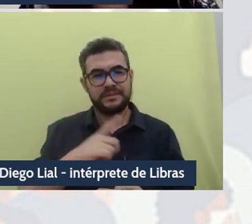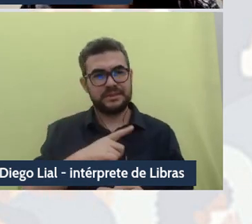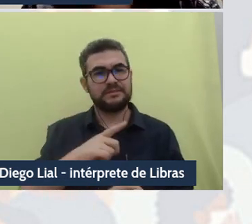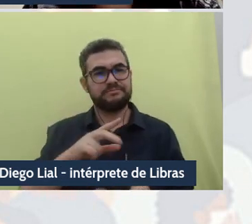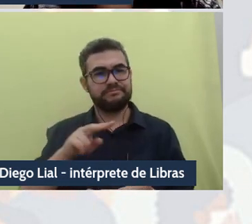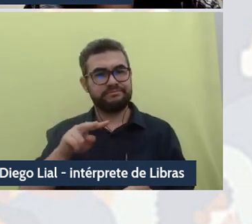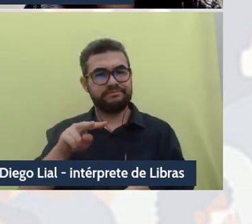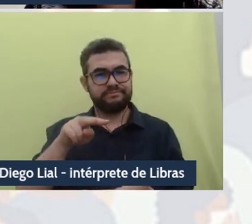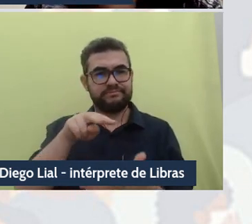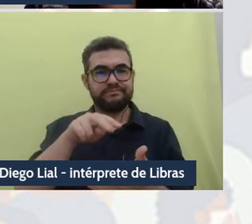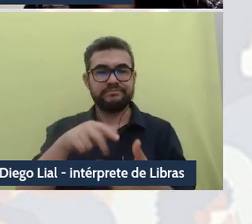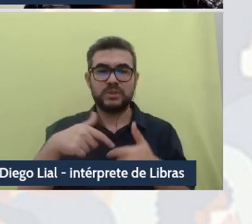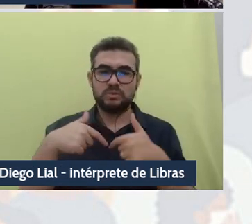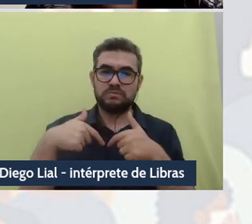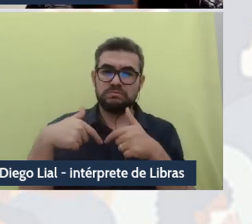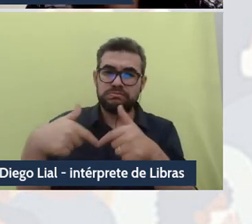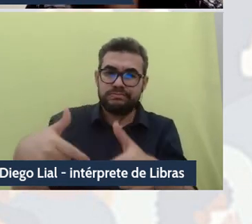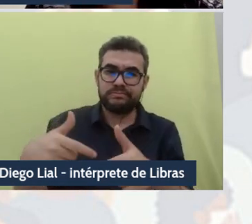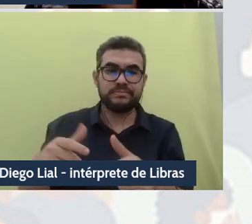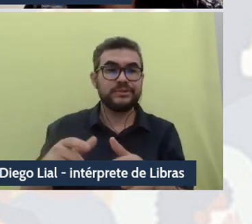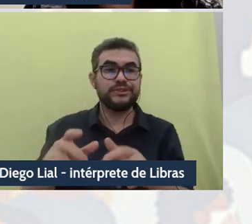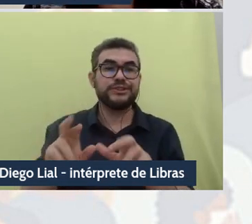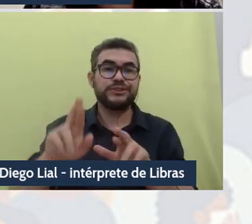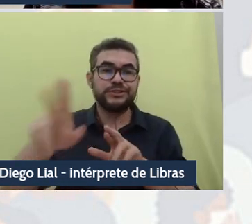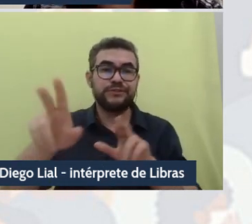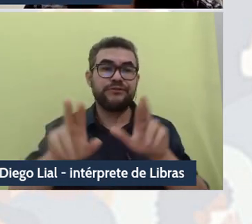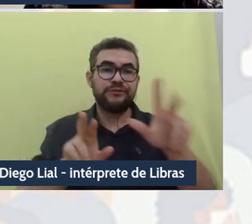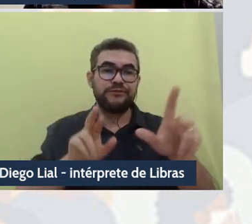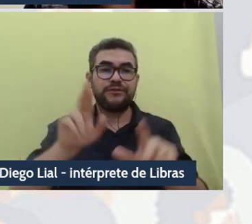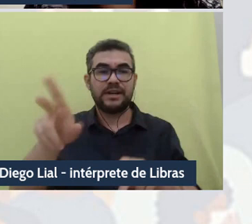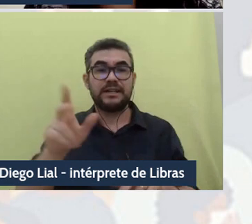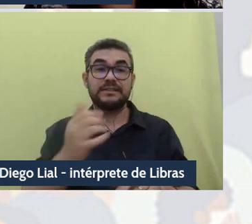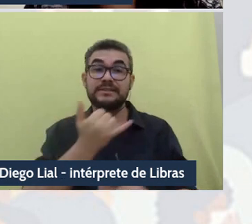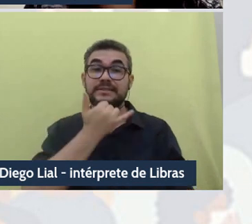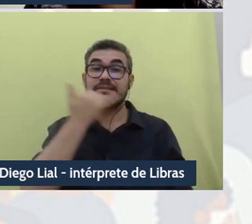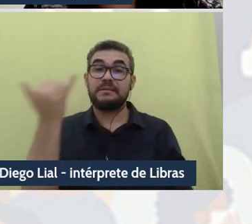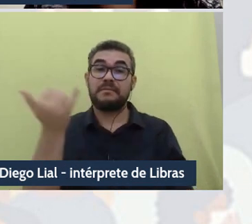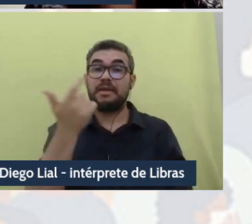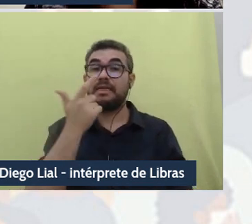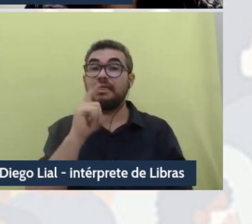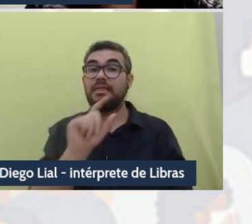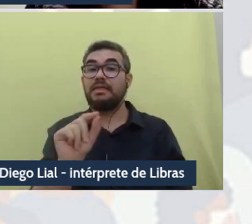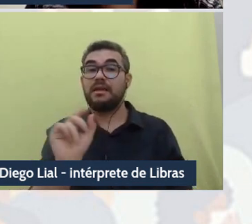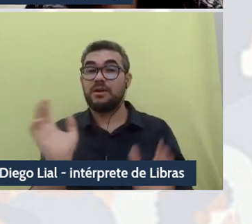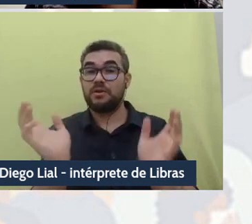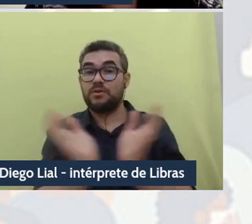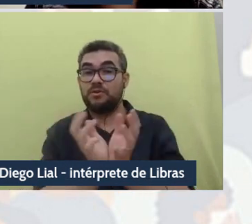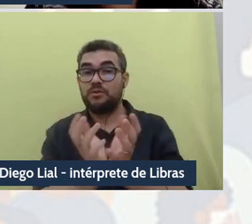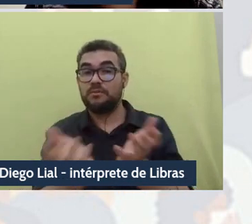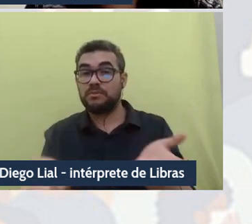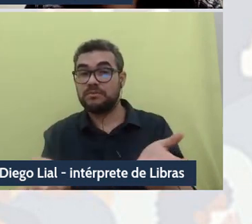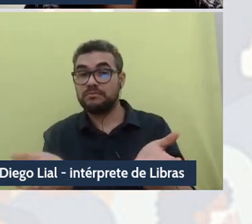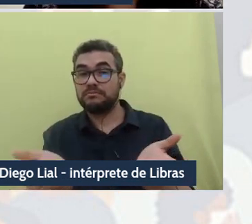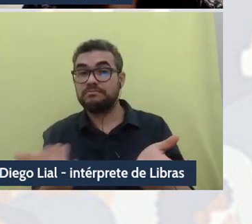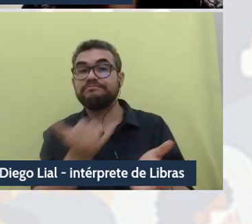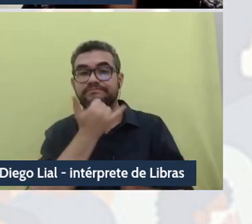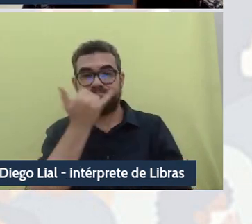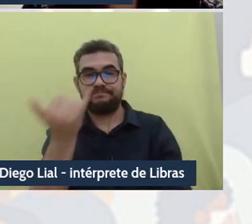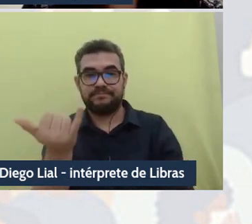relação à BNCC, a depender do grupo, né, social, né? Isso aqui é um site, né, que chama,